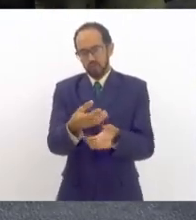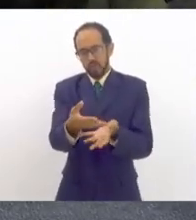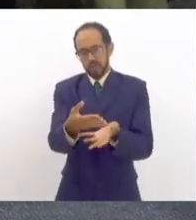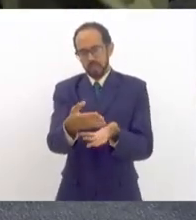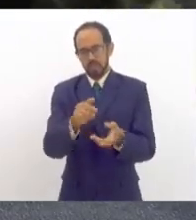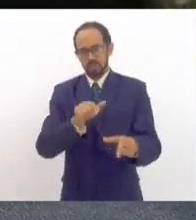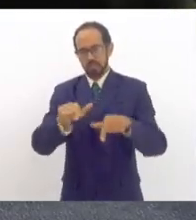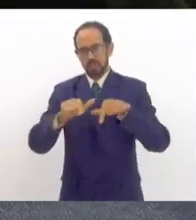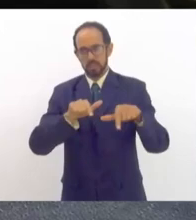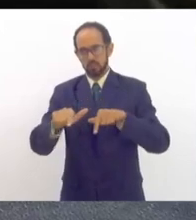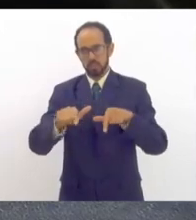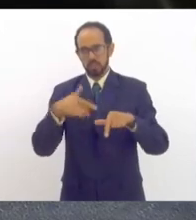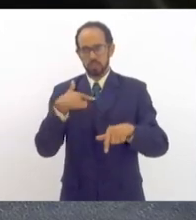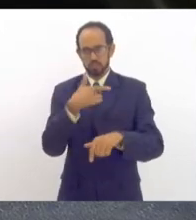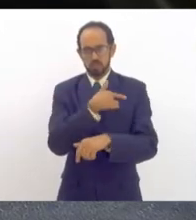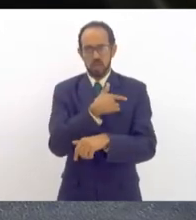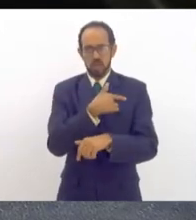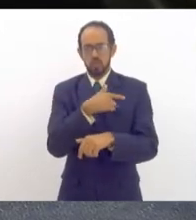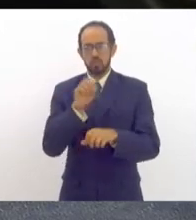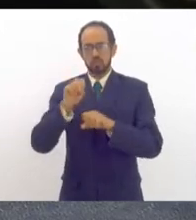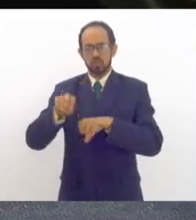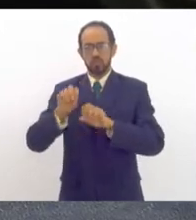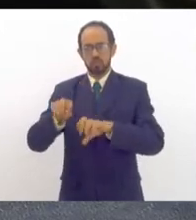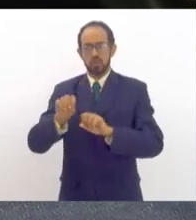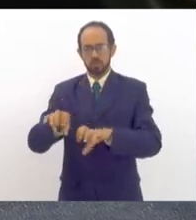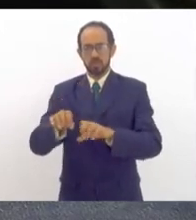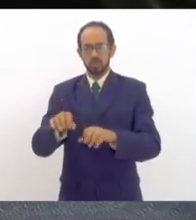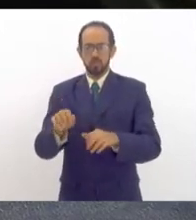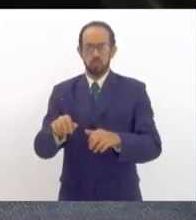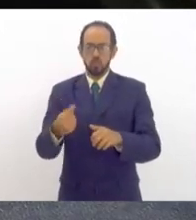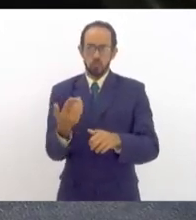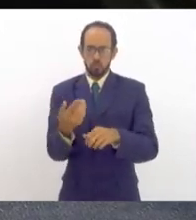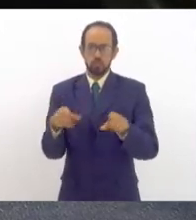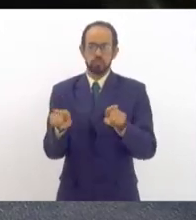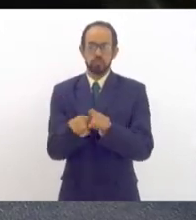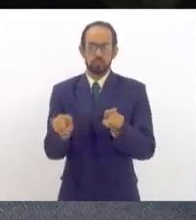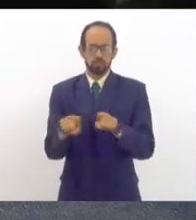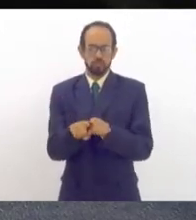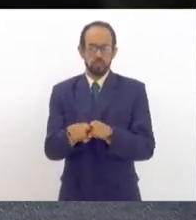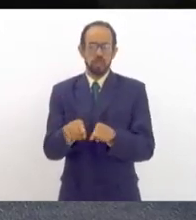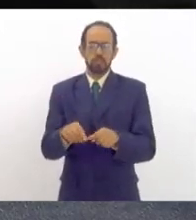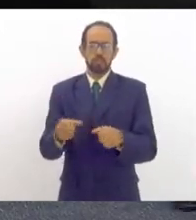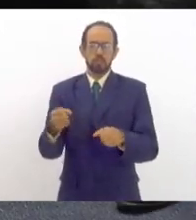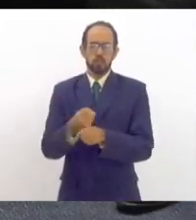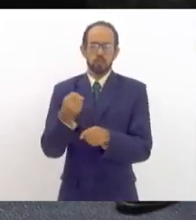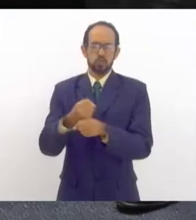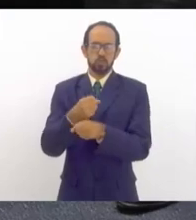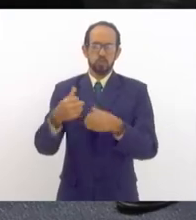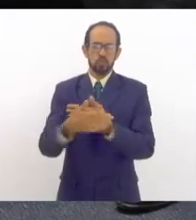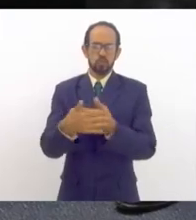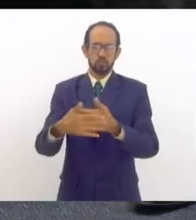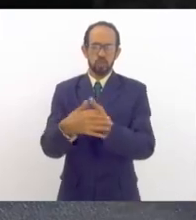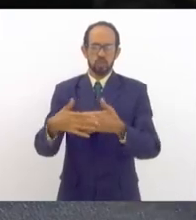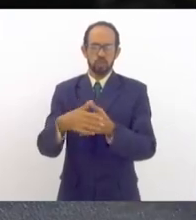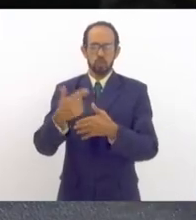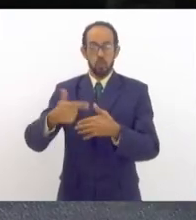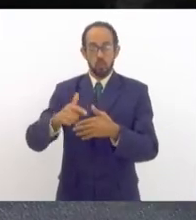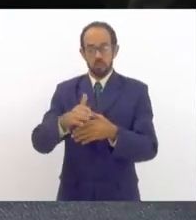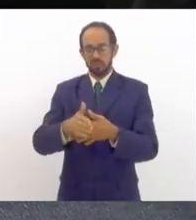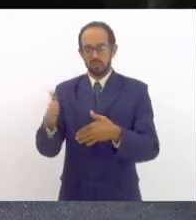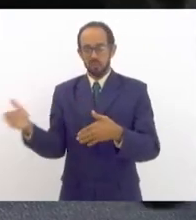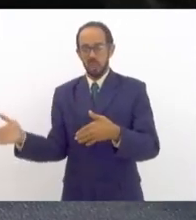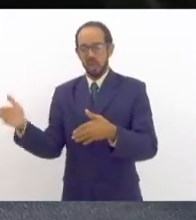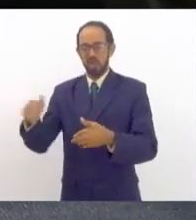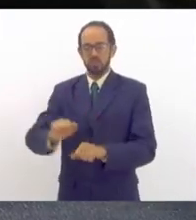sejam de saúde seja de educação sejam de até mesmo de urbanização e uma outra cidade ao lado